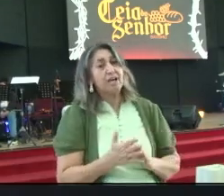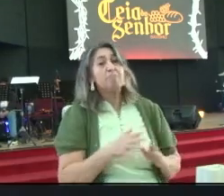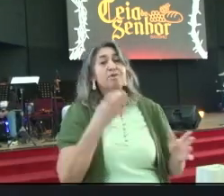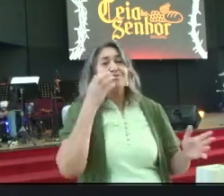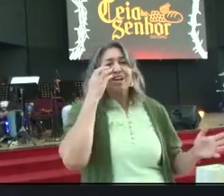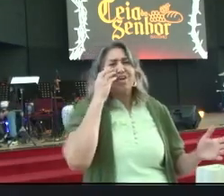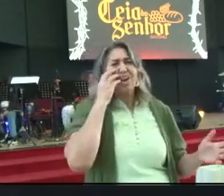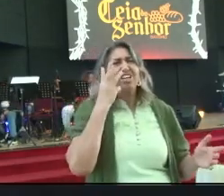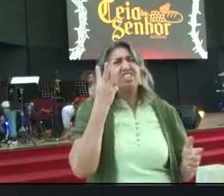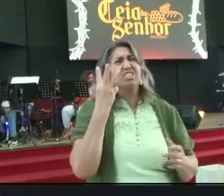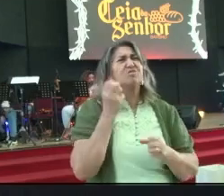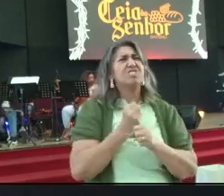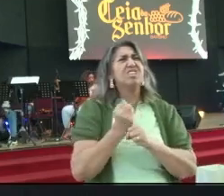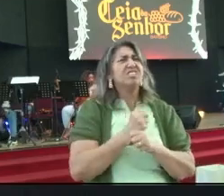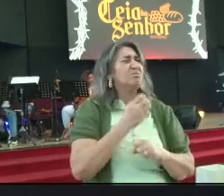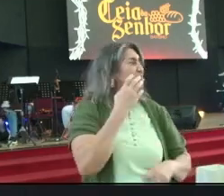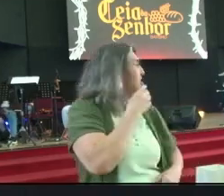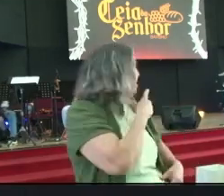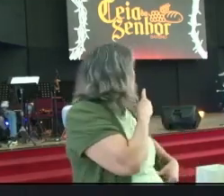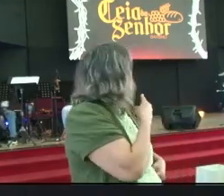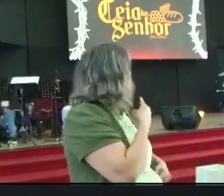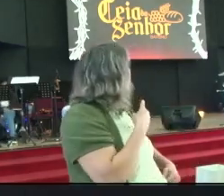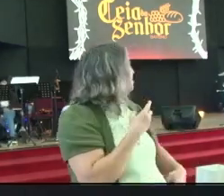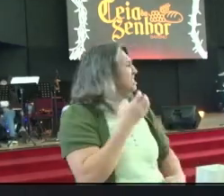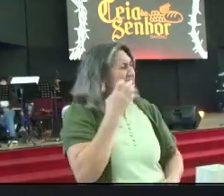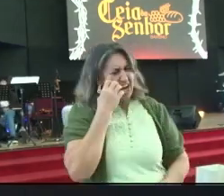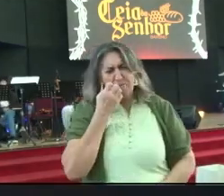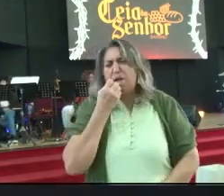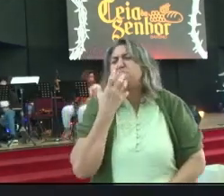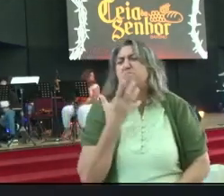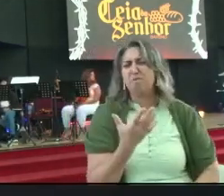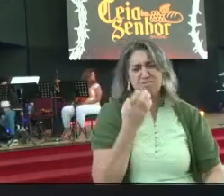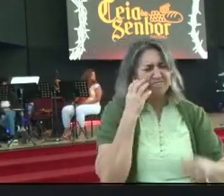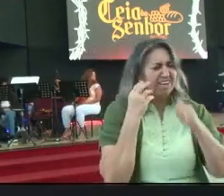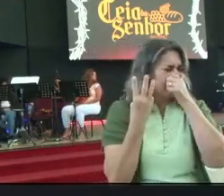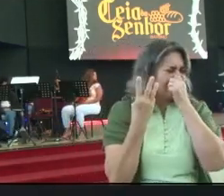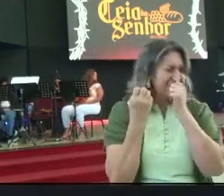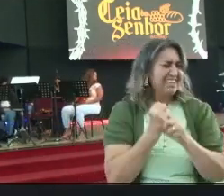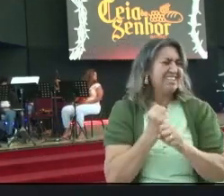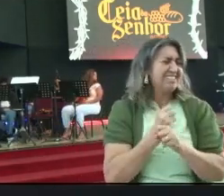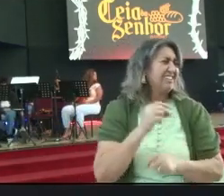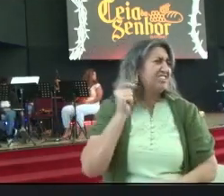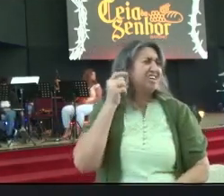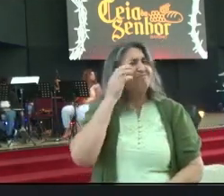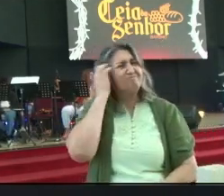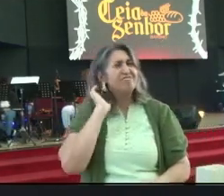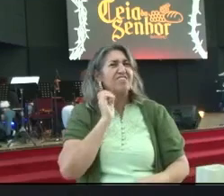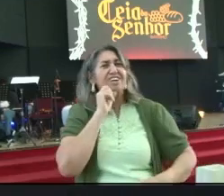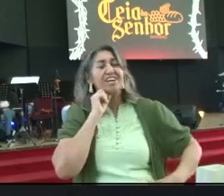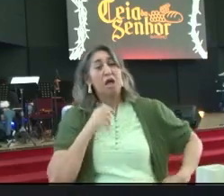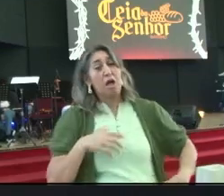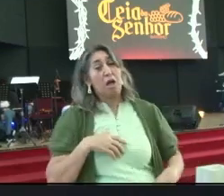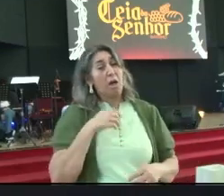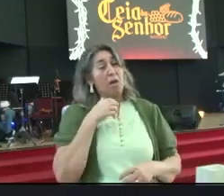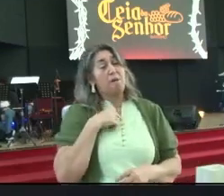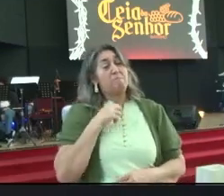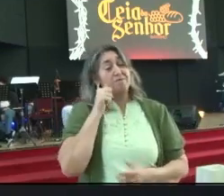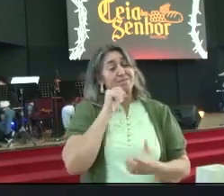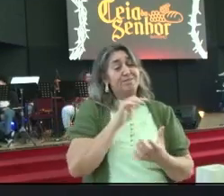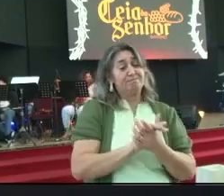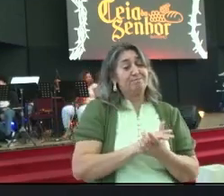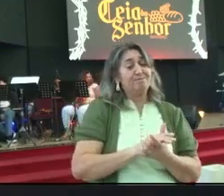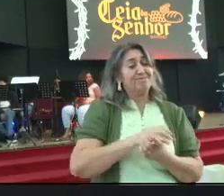anos. Mas é bom, viu, irmão? A pastora Simone já tem um iPhone, o Rui Marcos já tem um